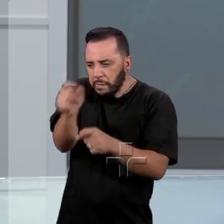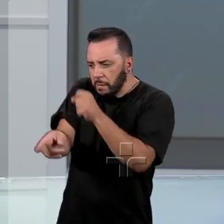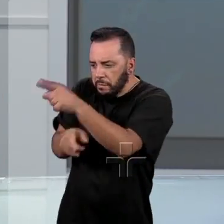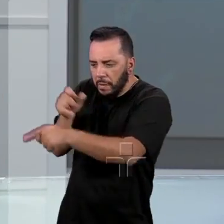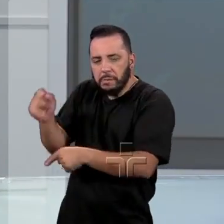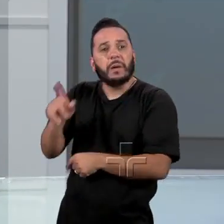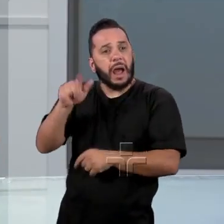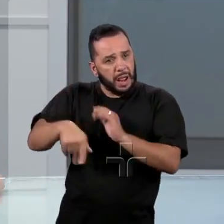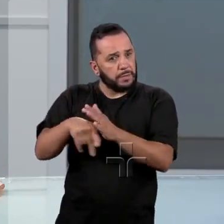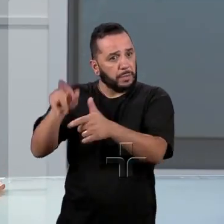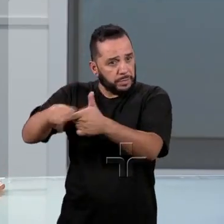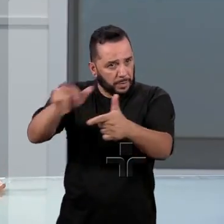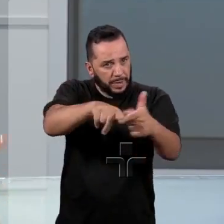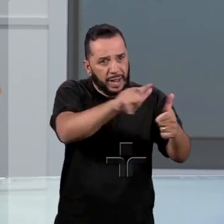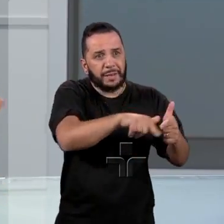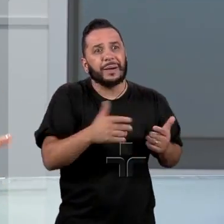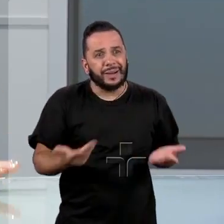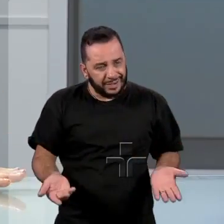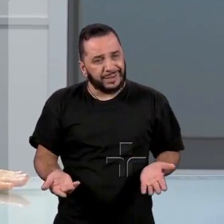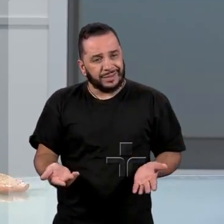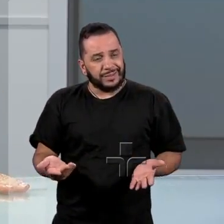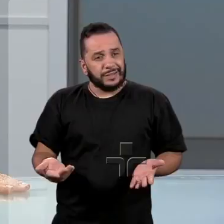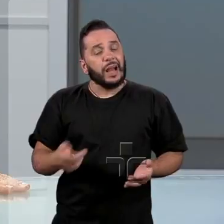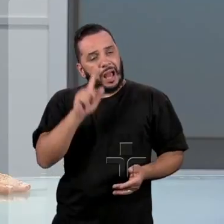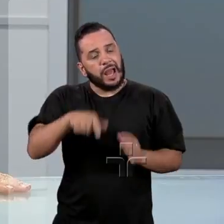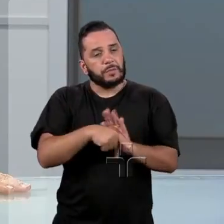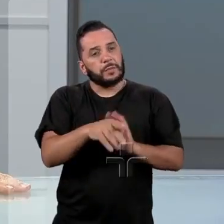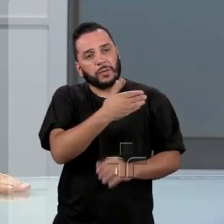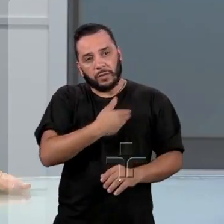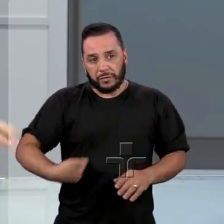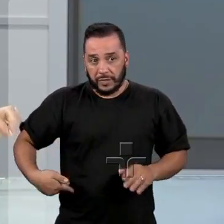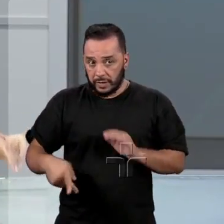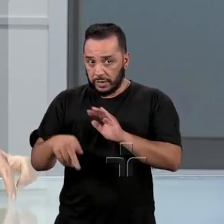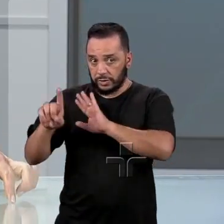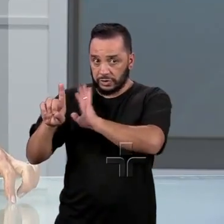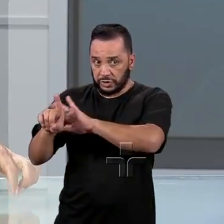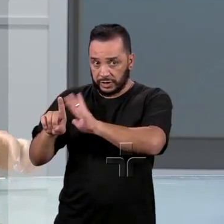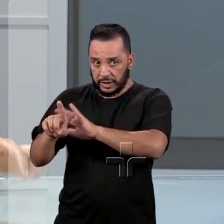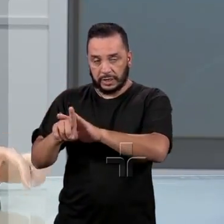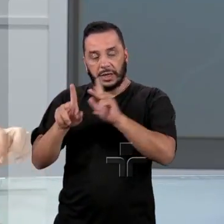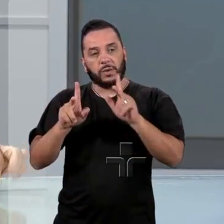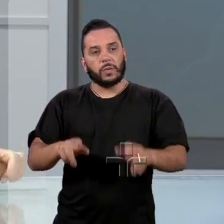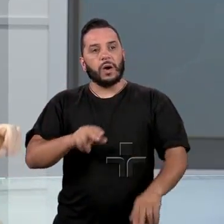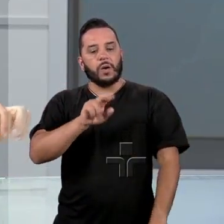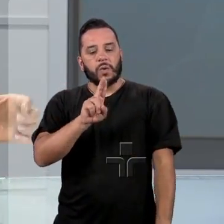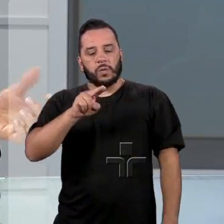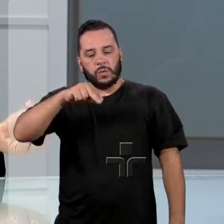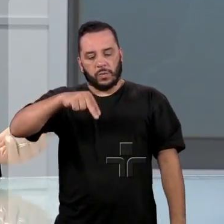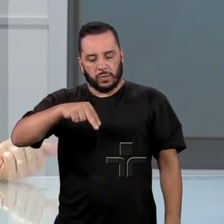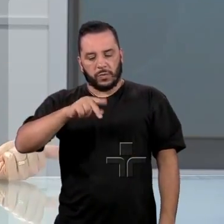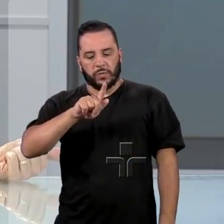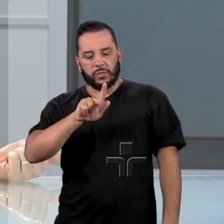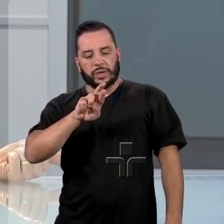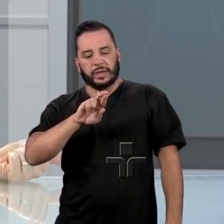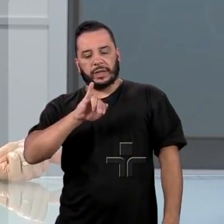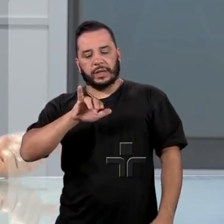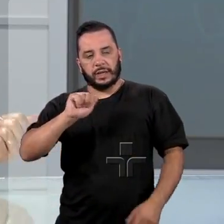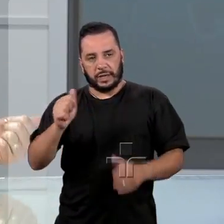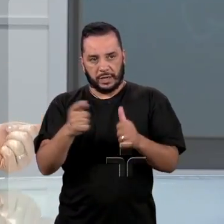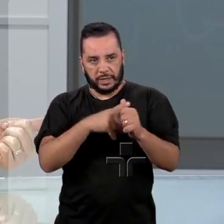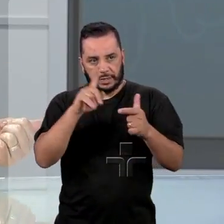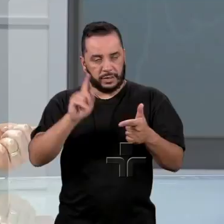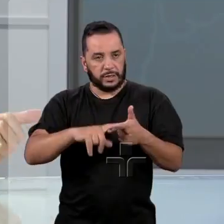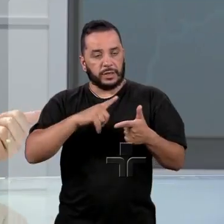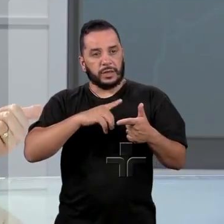exemplo. Só para citar um exemplo. São governos populistas de direita, como, por exemplo, a Hungria, do Orbán, ou